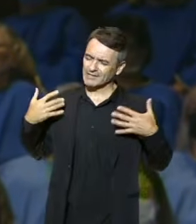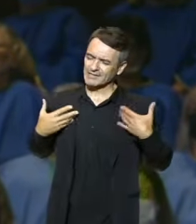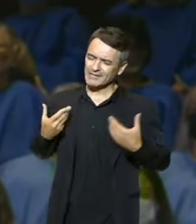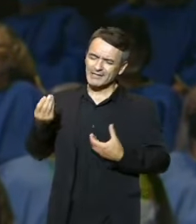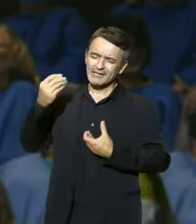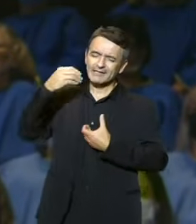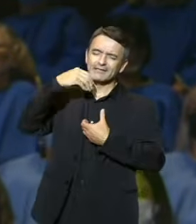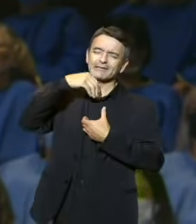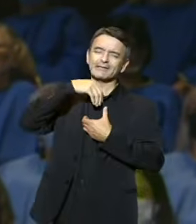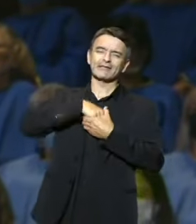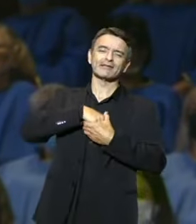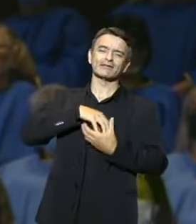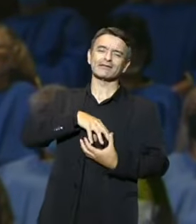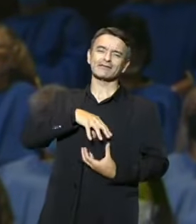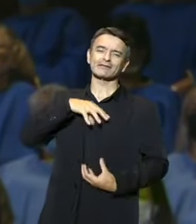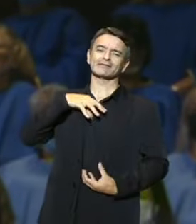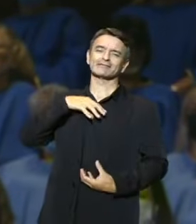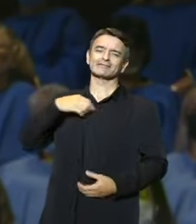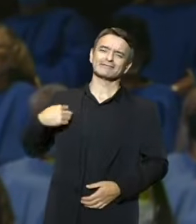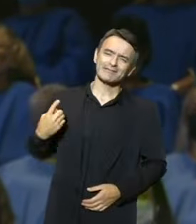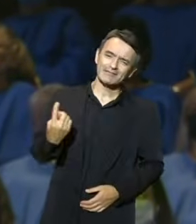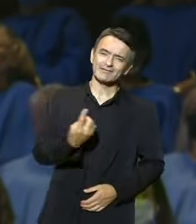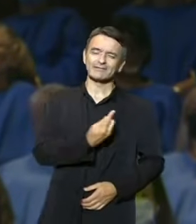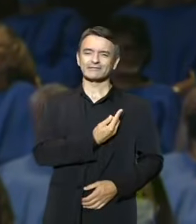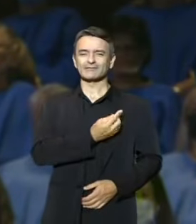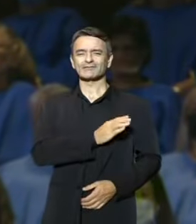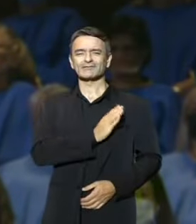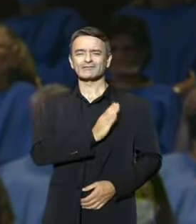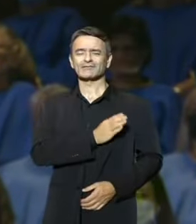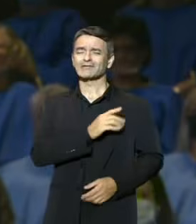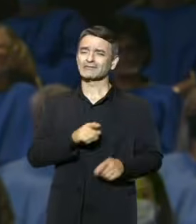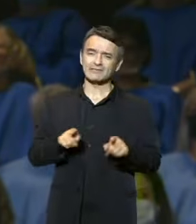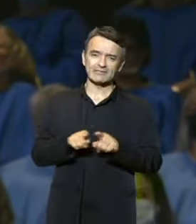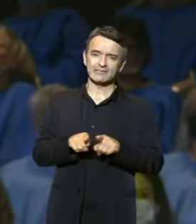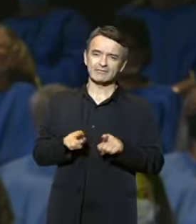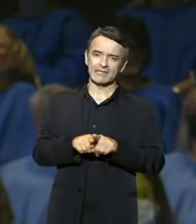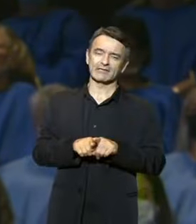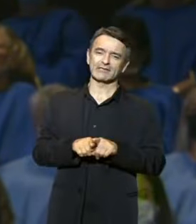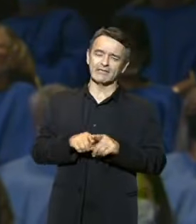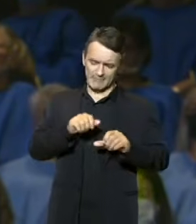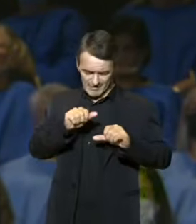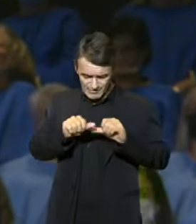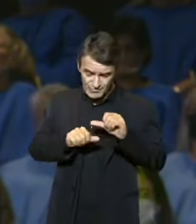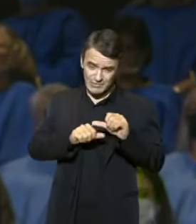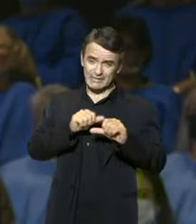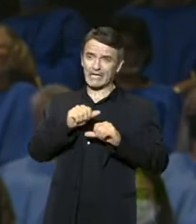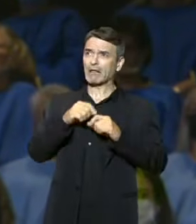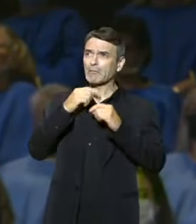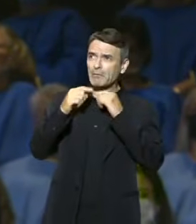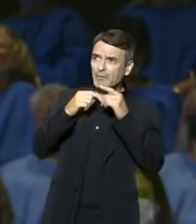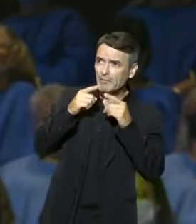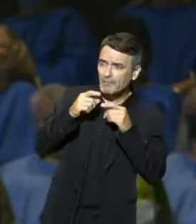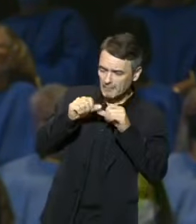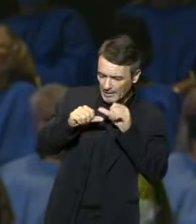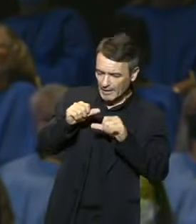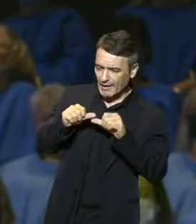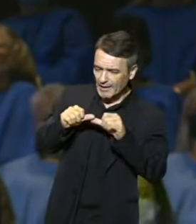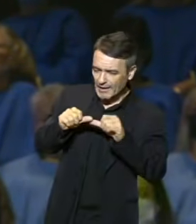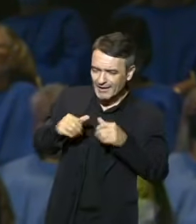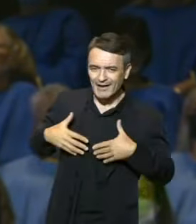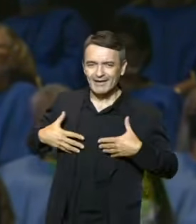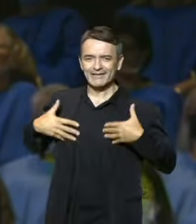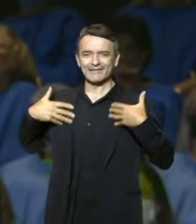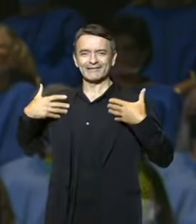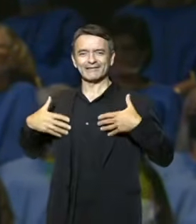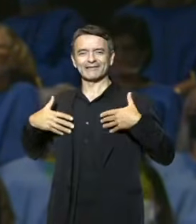coração, porque Ele vai trocar a murmuração pela alegria. A gente vai ver milagre de Deus acontecendo